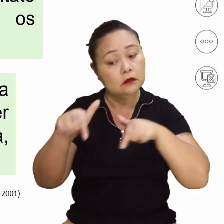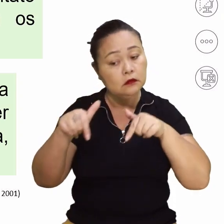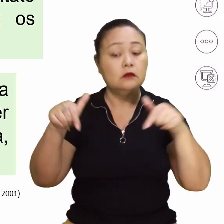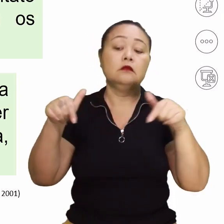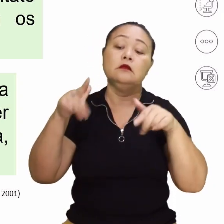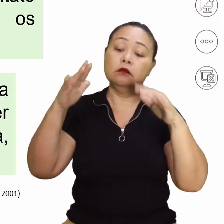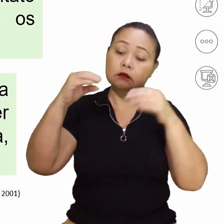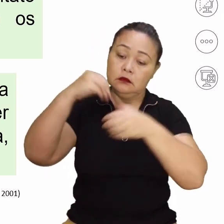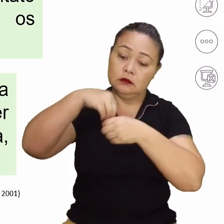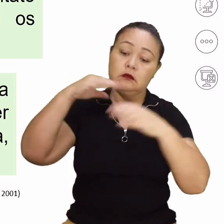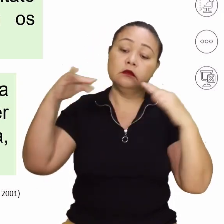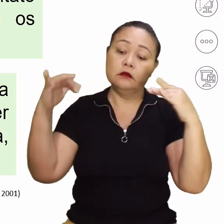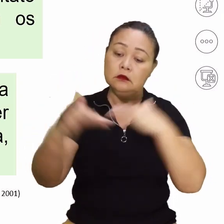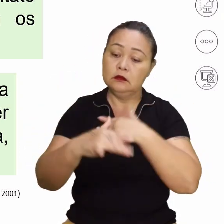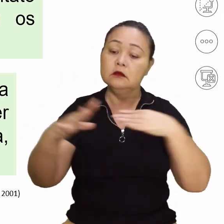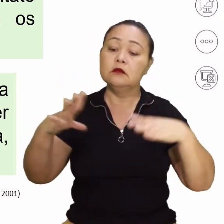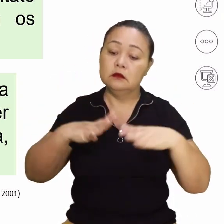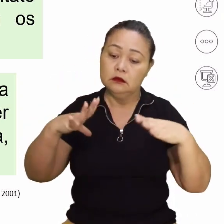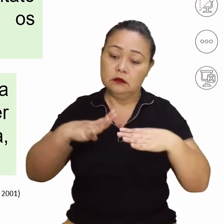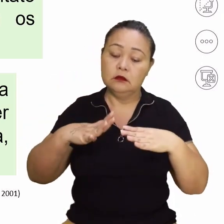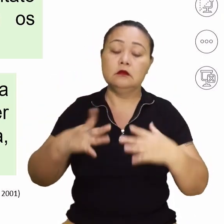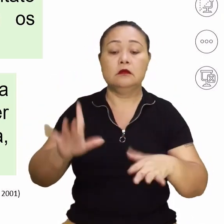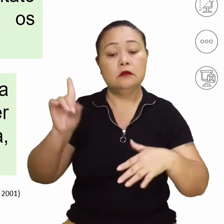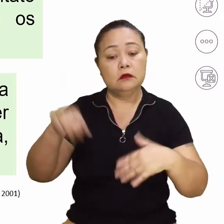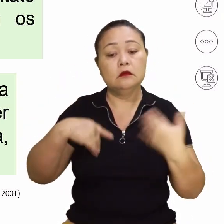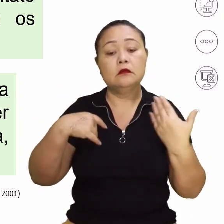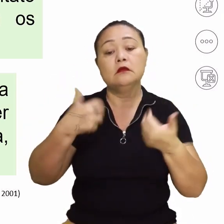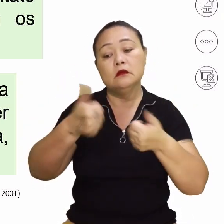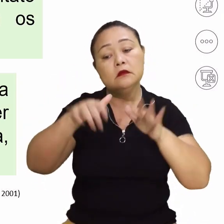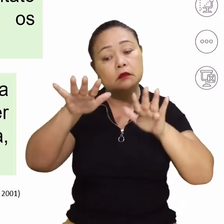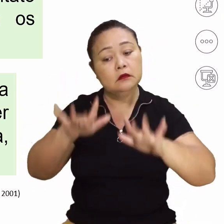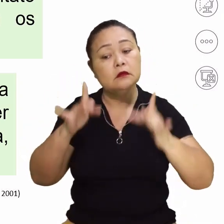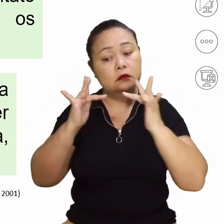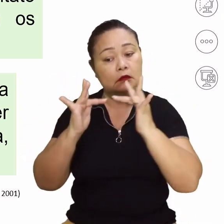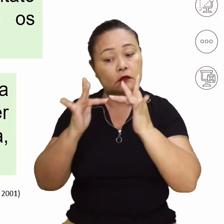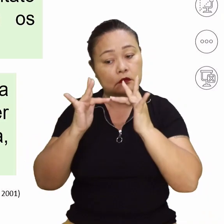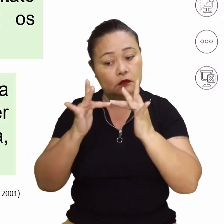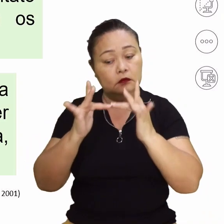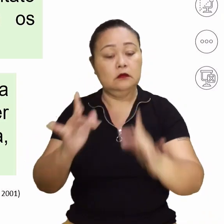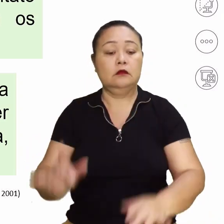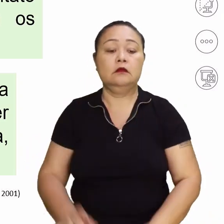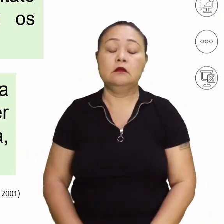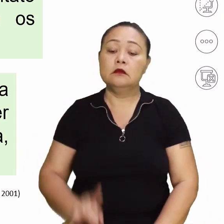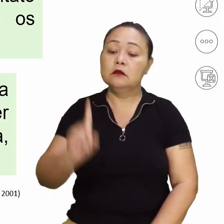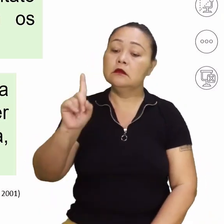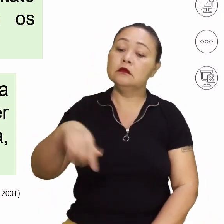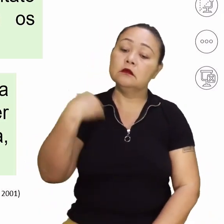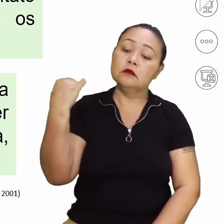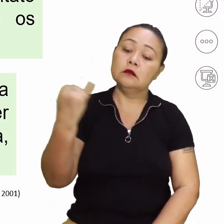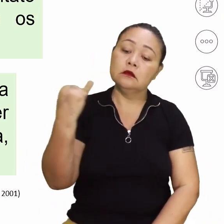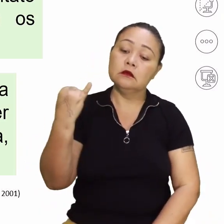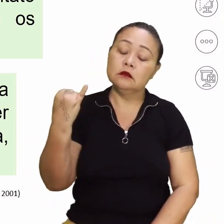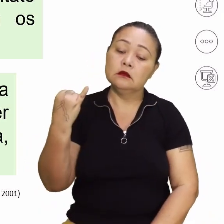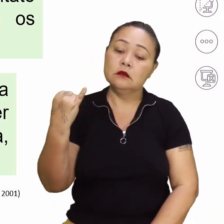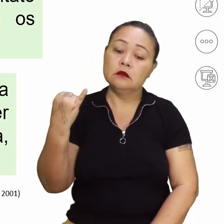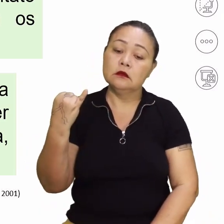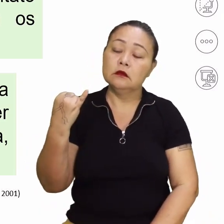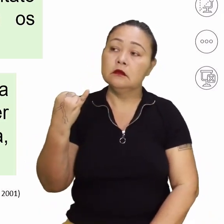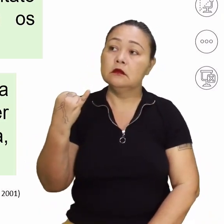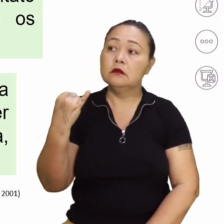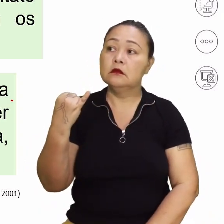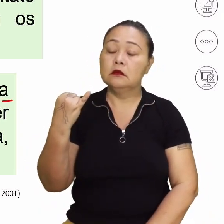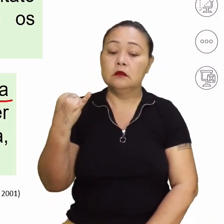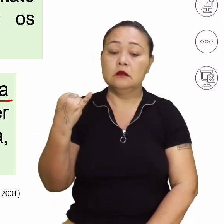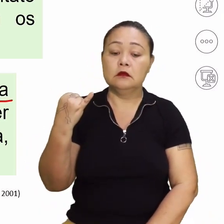trabalham na cidade Ok então eles é de contato permanente ok O importante contudo é